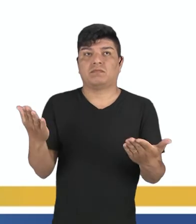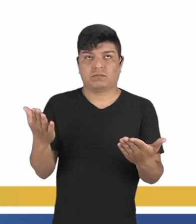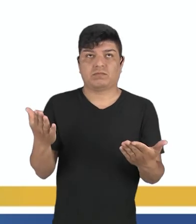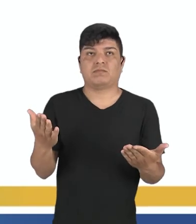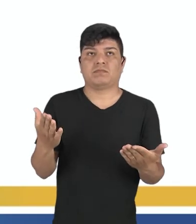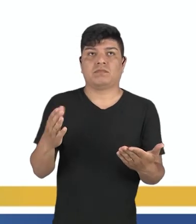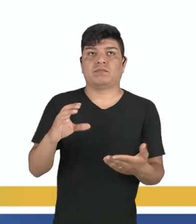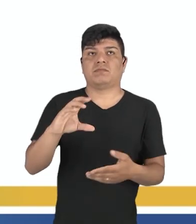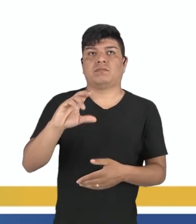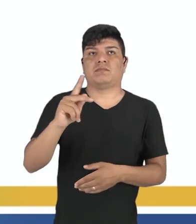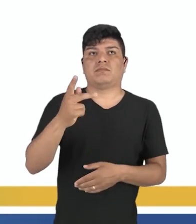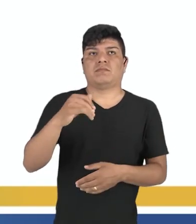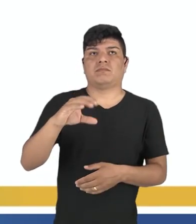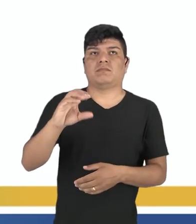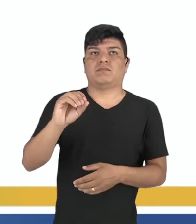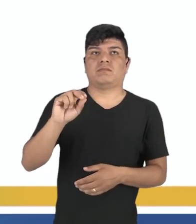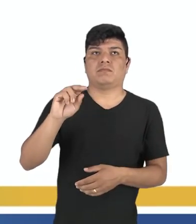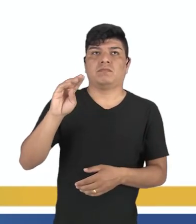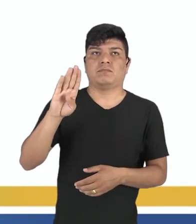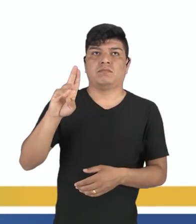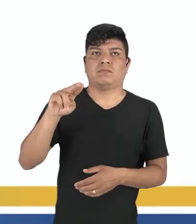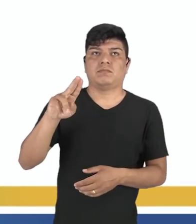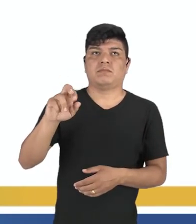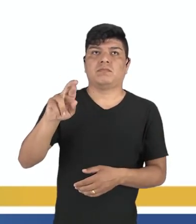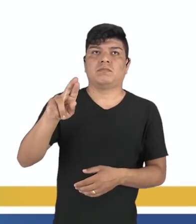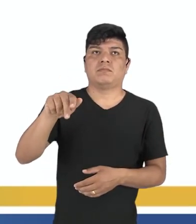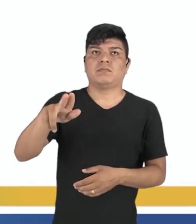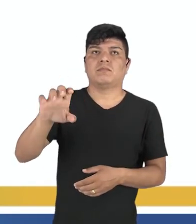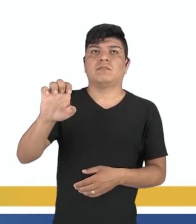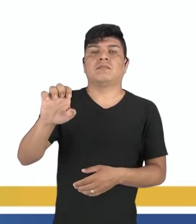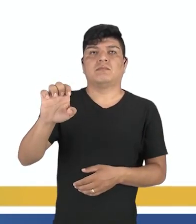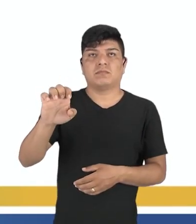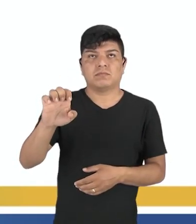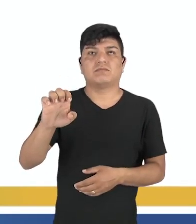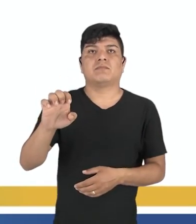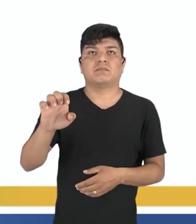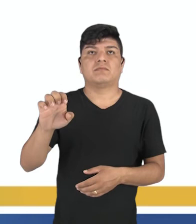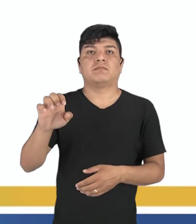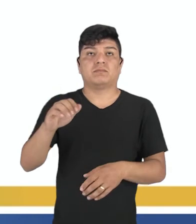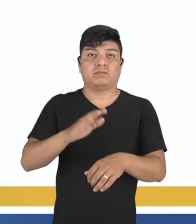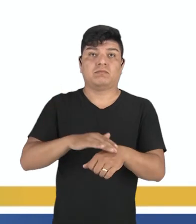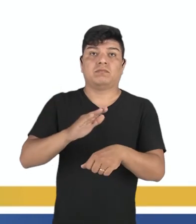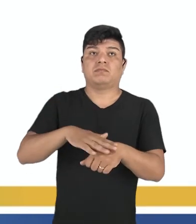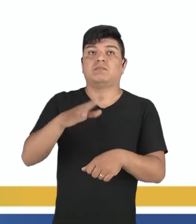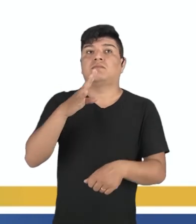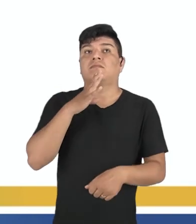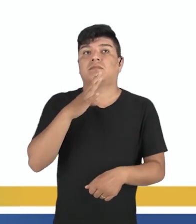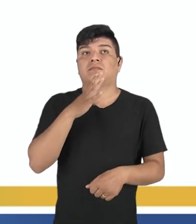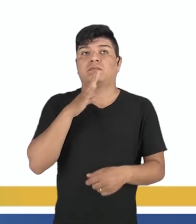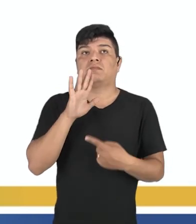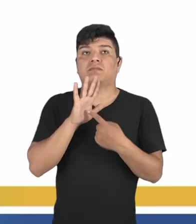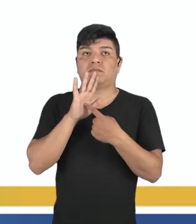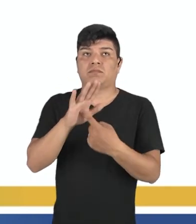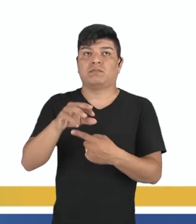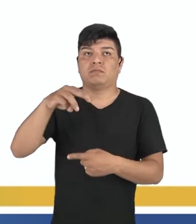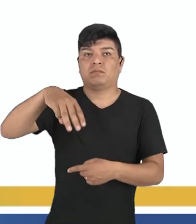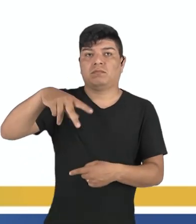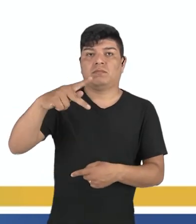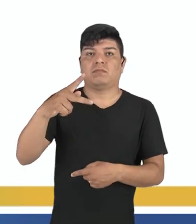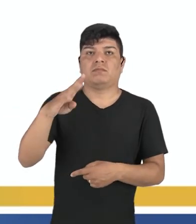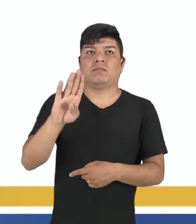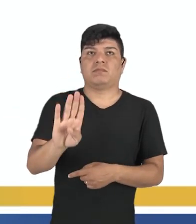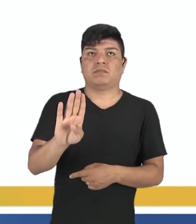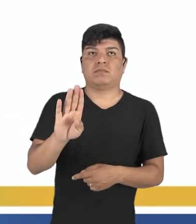bom? Um desses nomes, olha só, o carioca Chico Buarque está entre os maiores representantes da